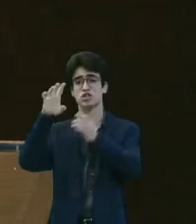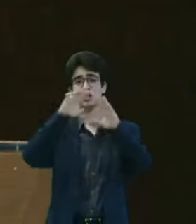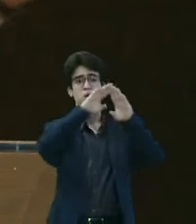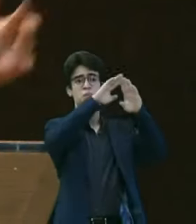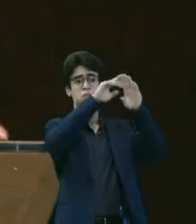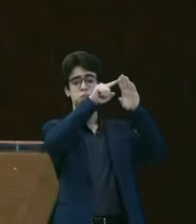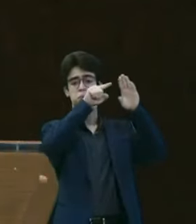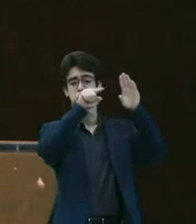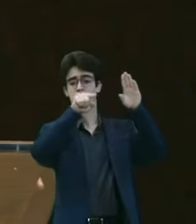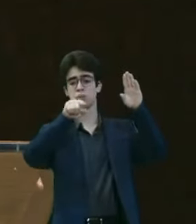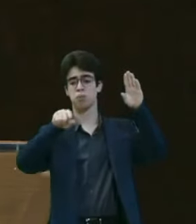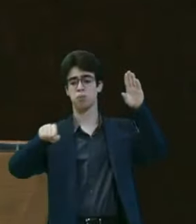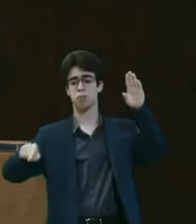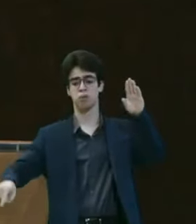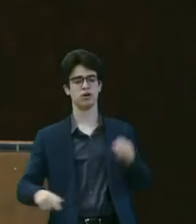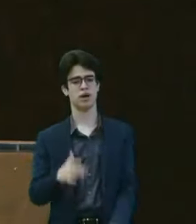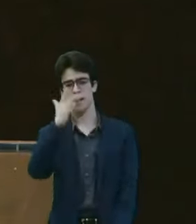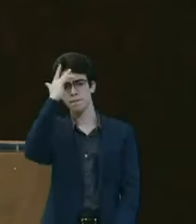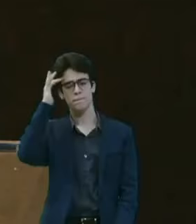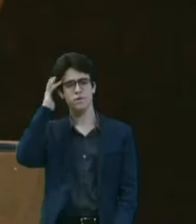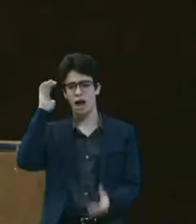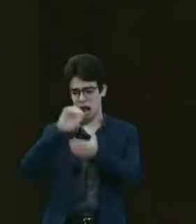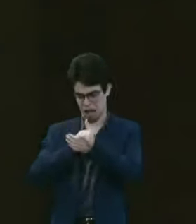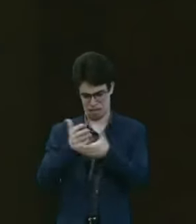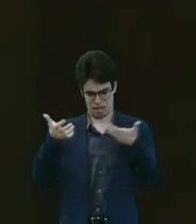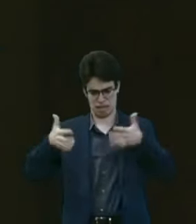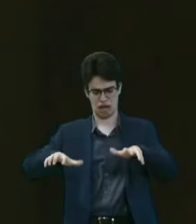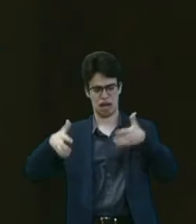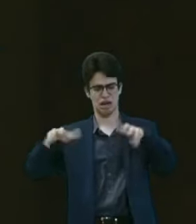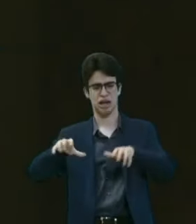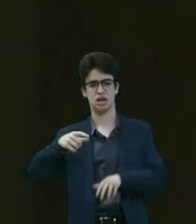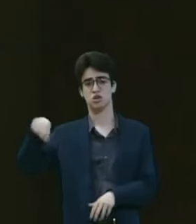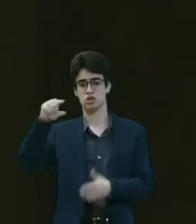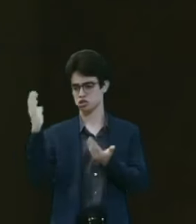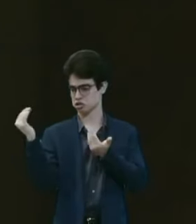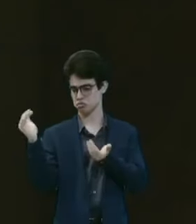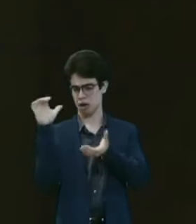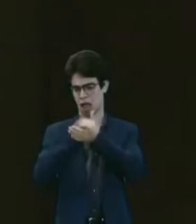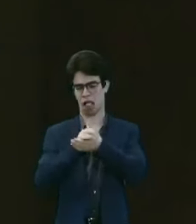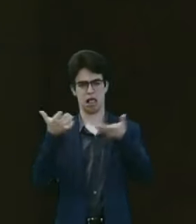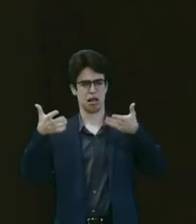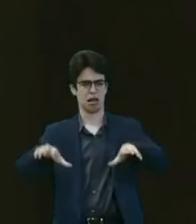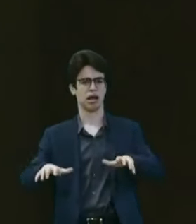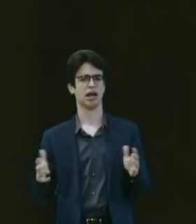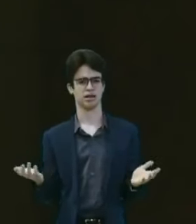decresceram. As pessoas não querem mais casar. Os jovens não querem casar.